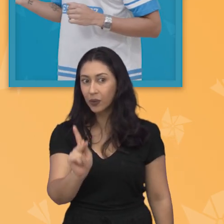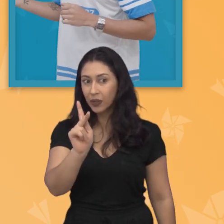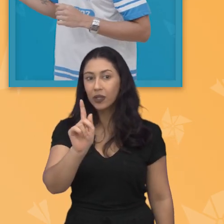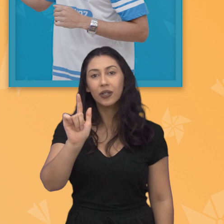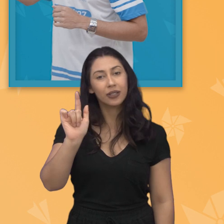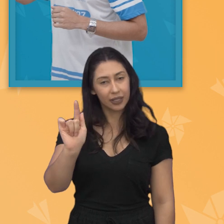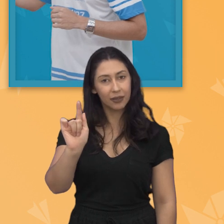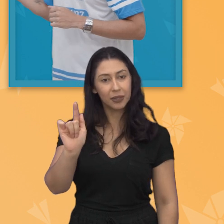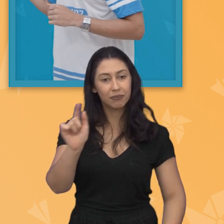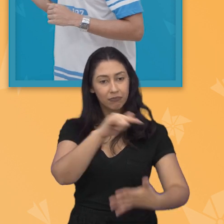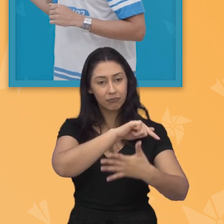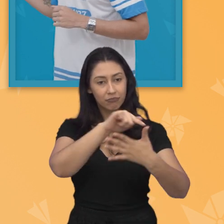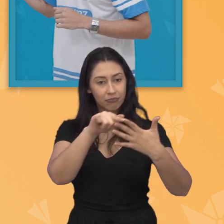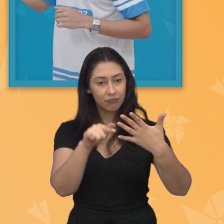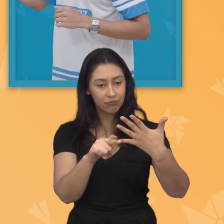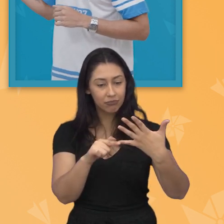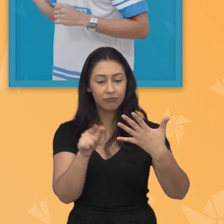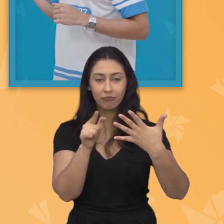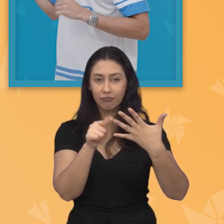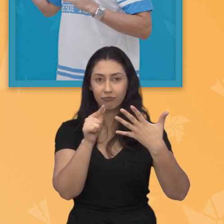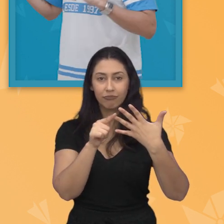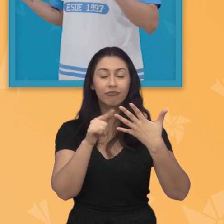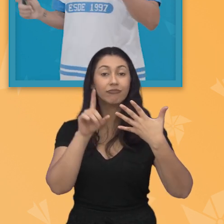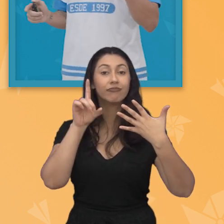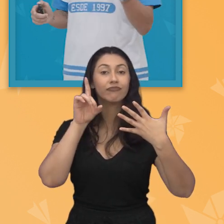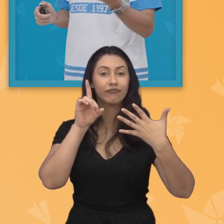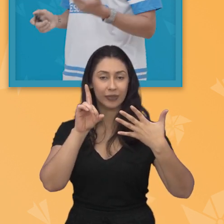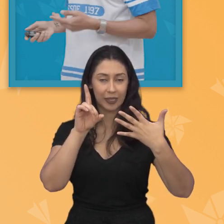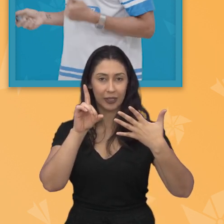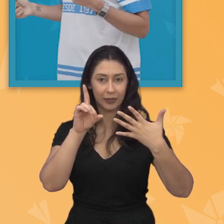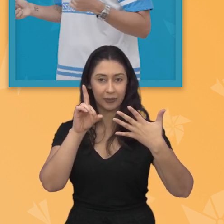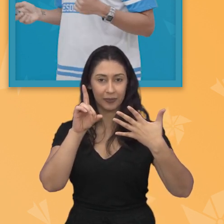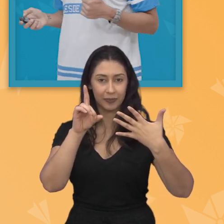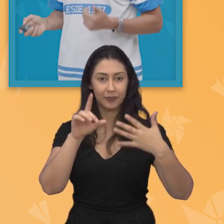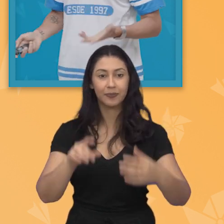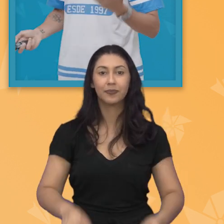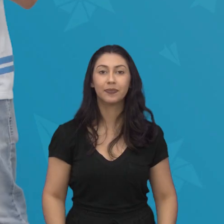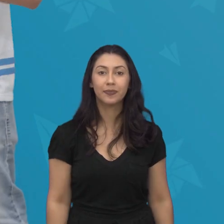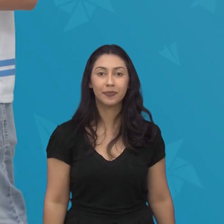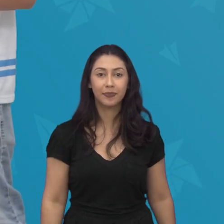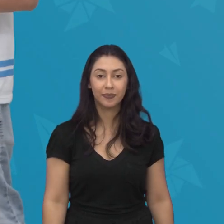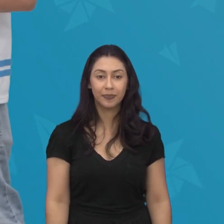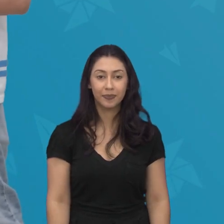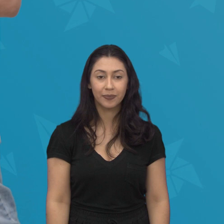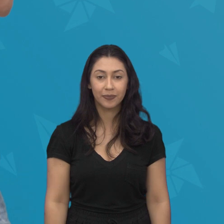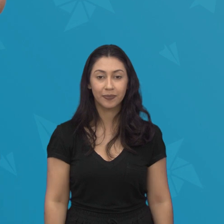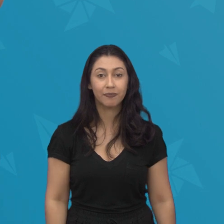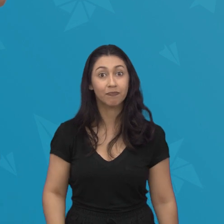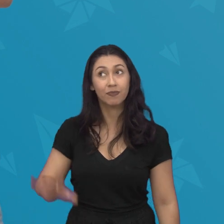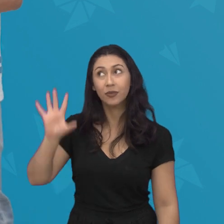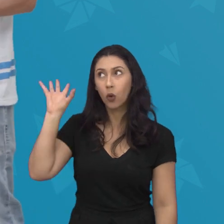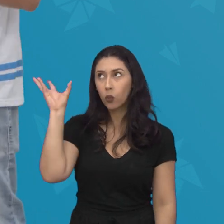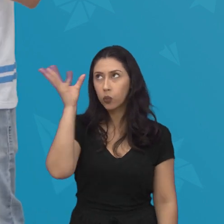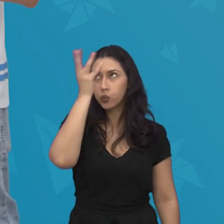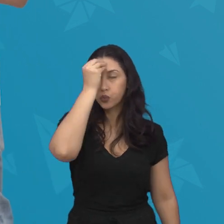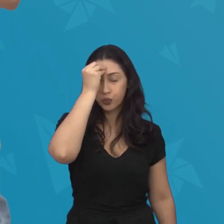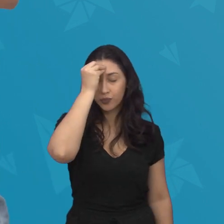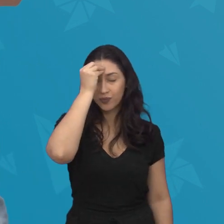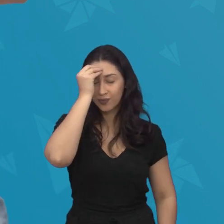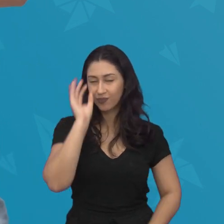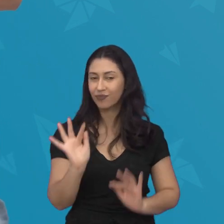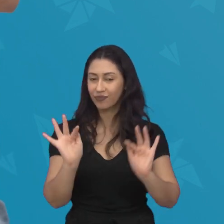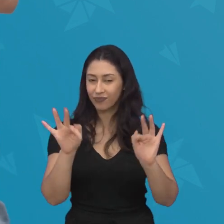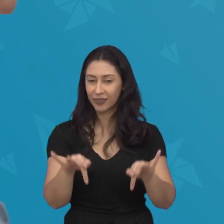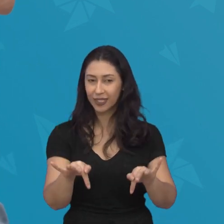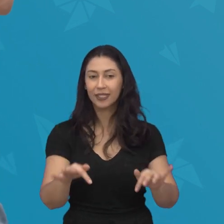204 kg, que ele falou aqui de peróxido de hidrogênios necessários, tudo bem? Aí o nosso recapitulando aqui